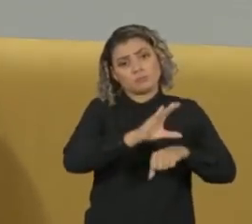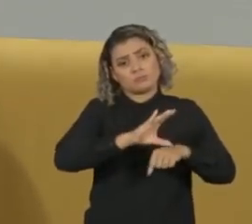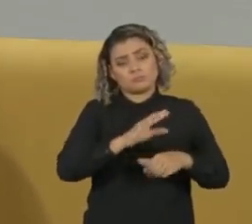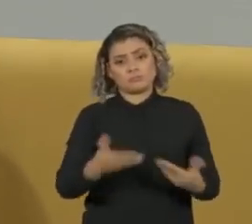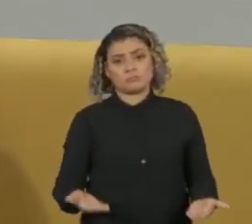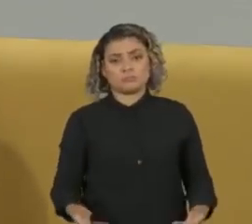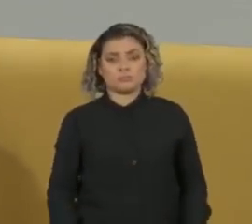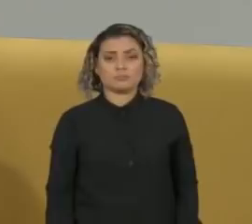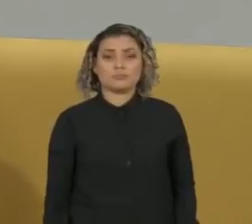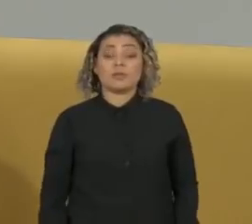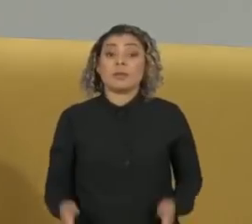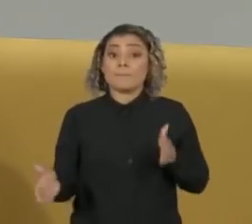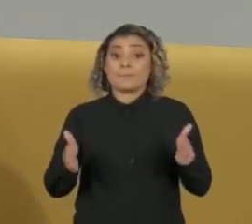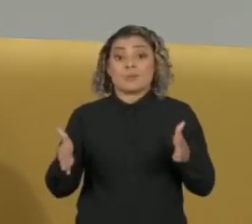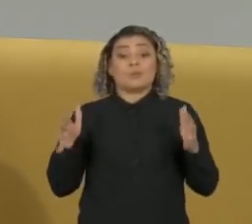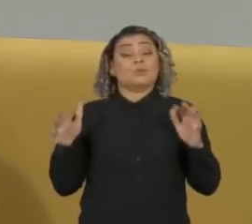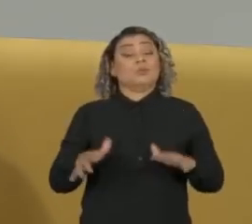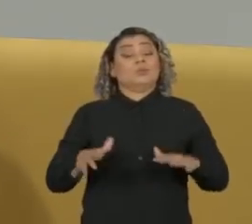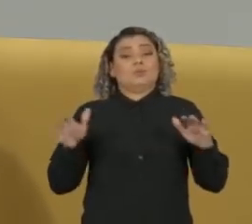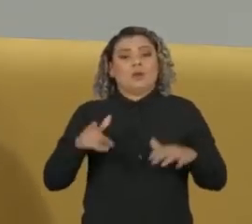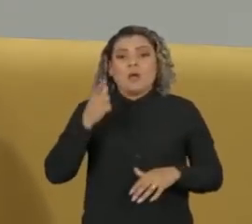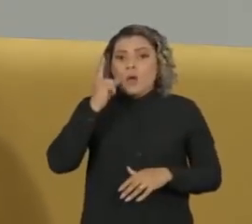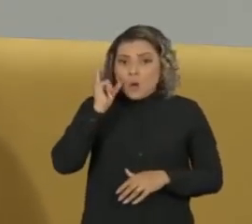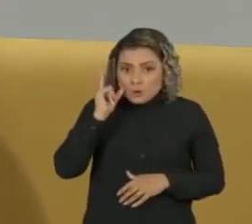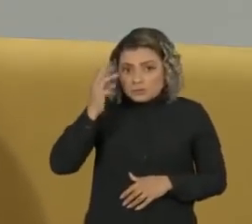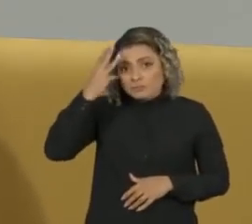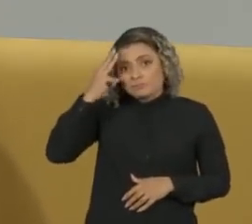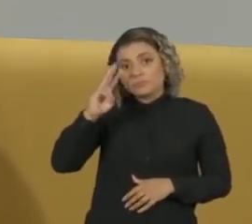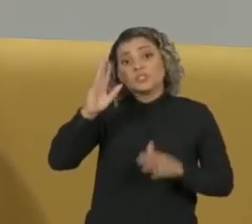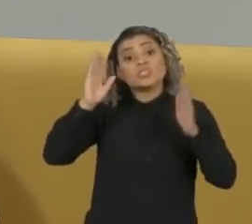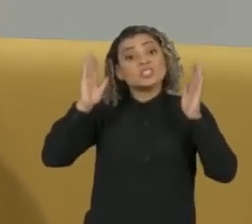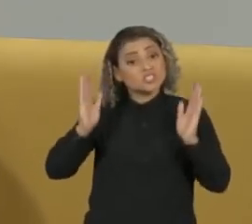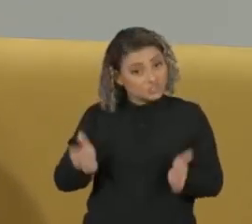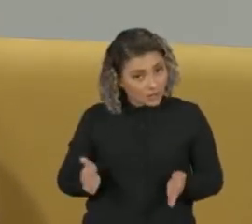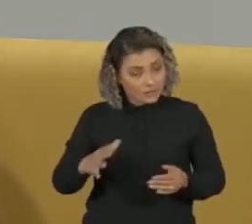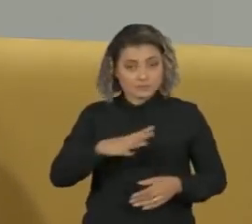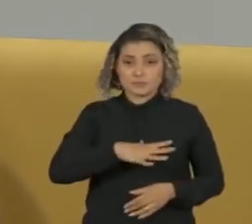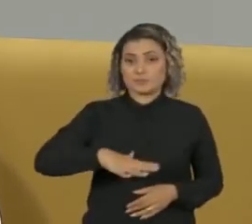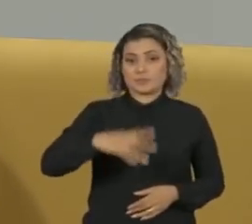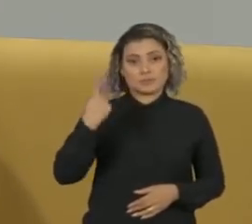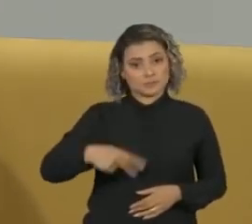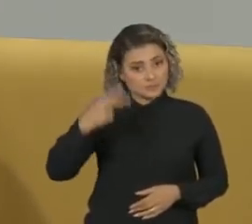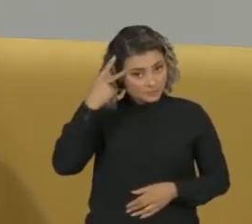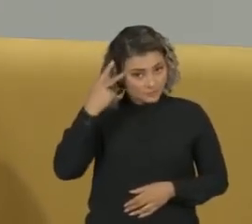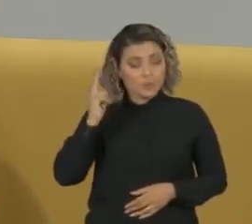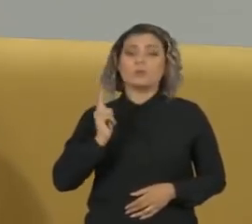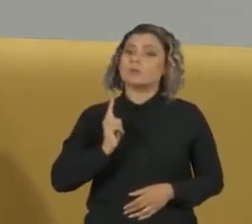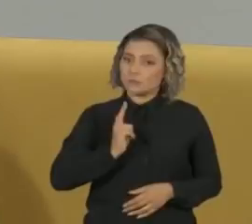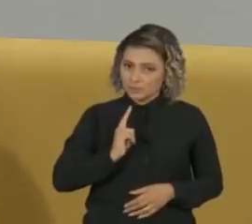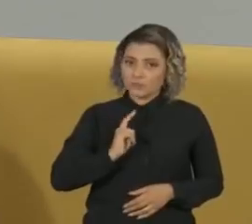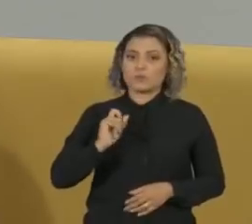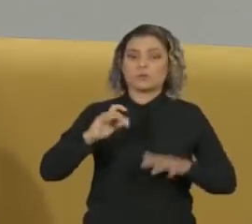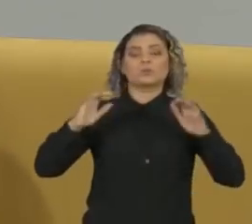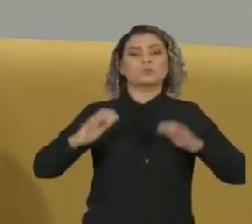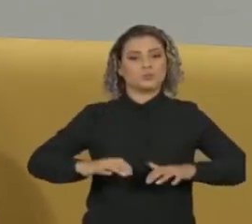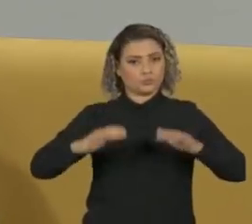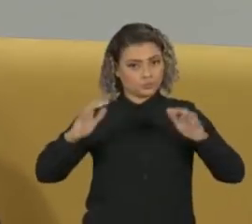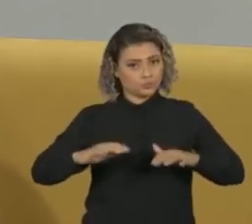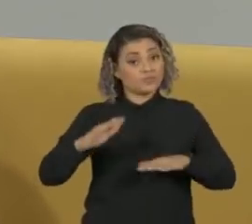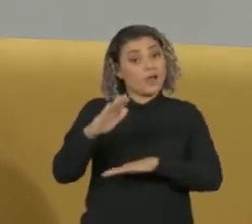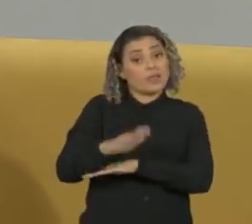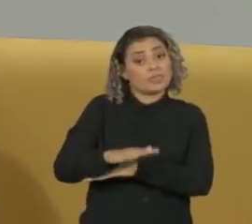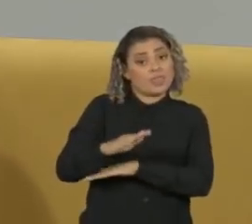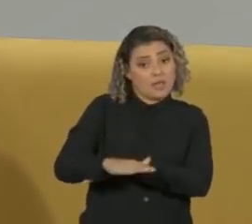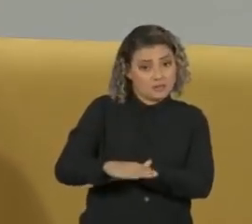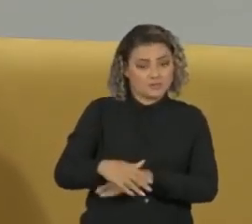sobre a temporada de chuva. Ontem, pelo terceiro dia consecutivo, a cidade de São Paulo foi atingida por temporais no final da